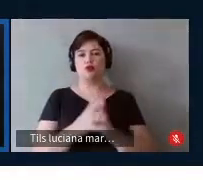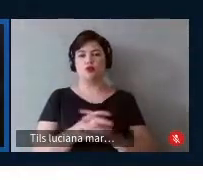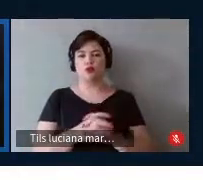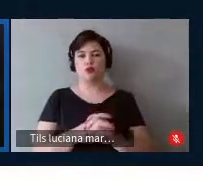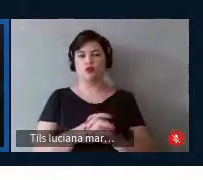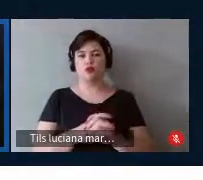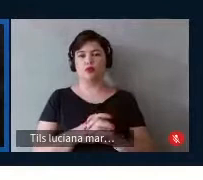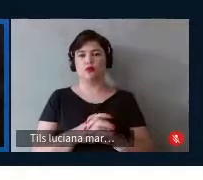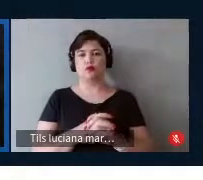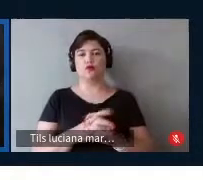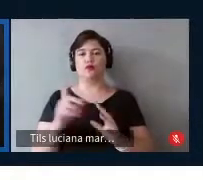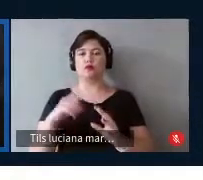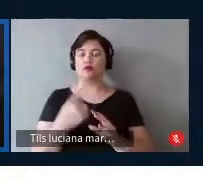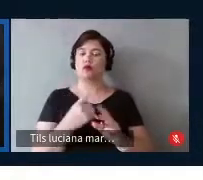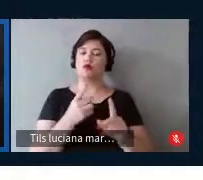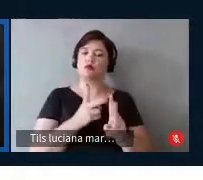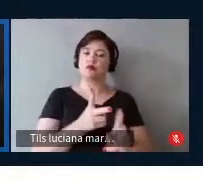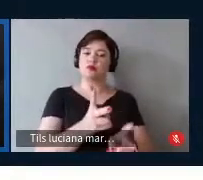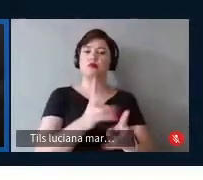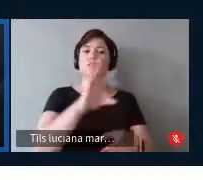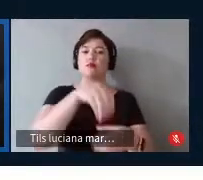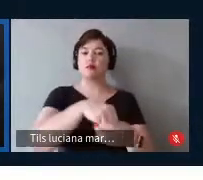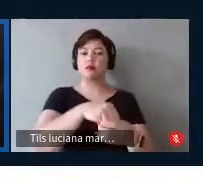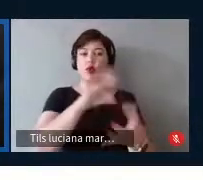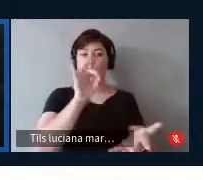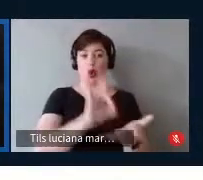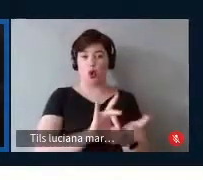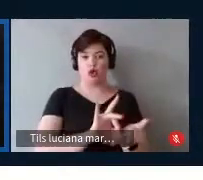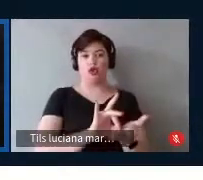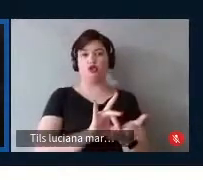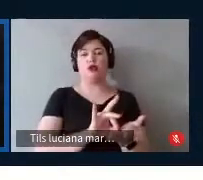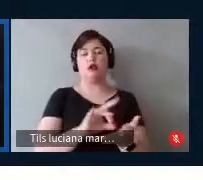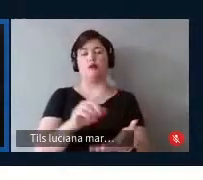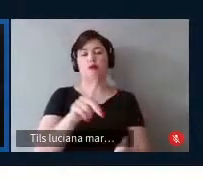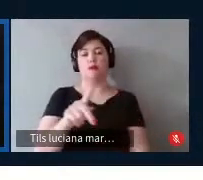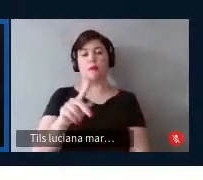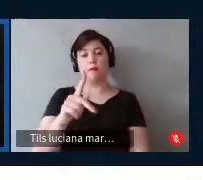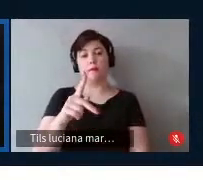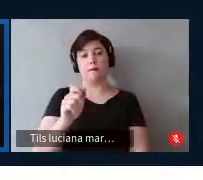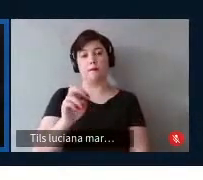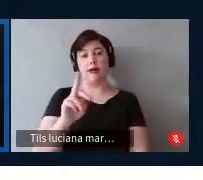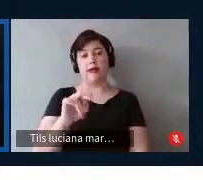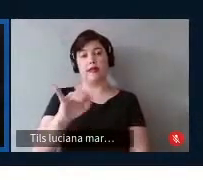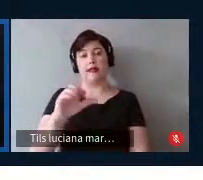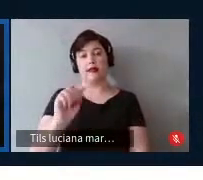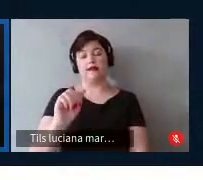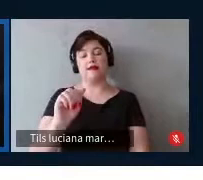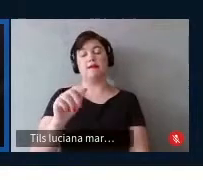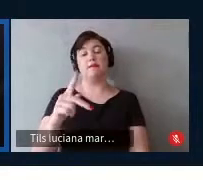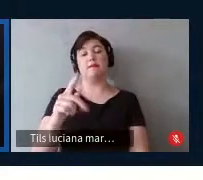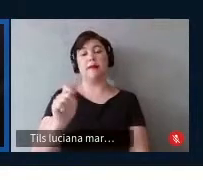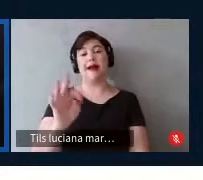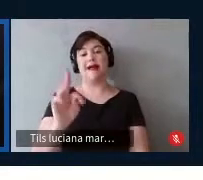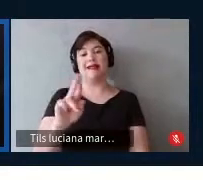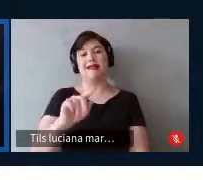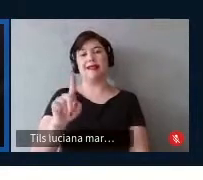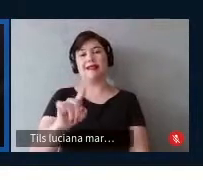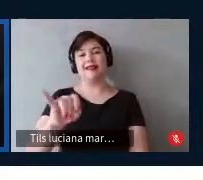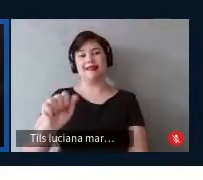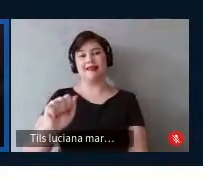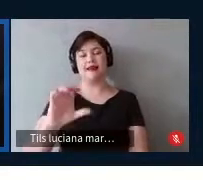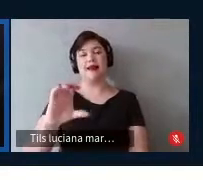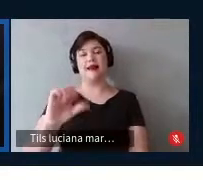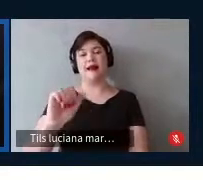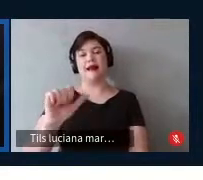que a gente manteve a estrutura original da professora Patrícia Cavallo, com uma formatação de círculos e semicírculos, e